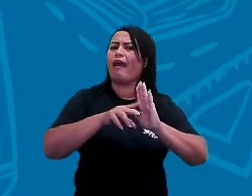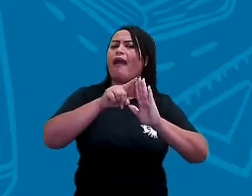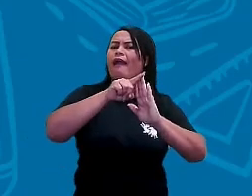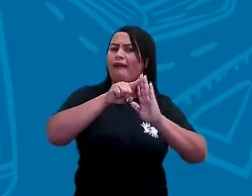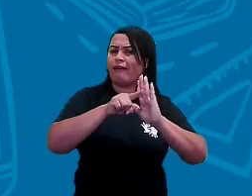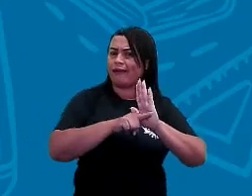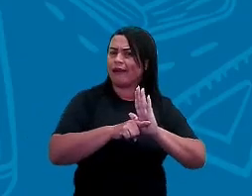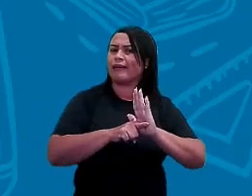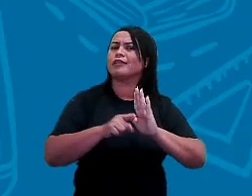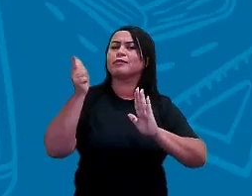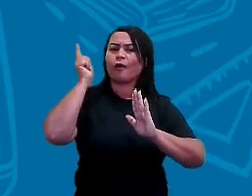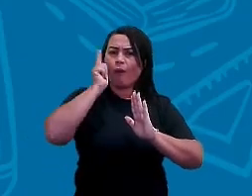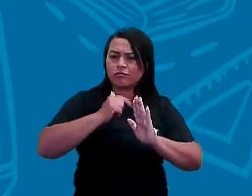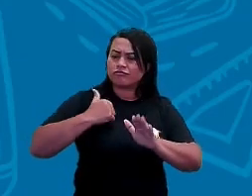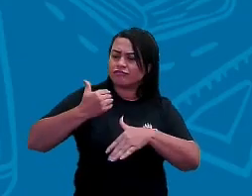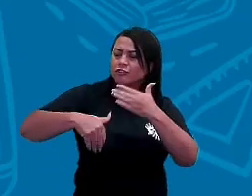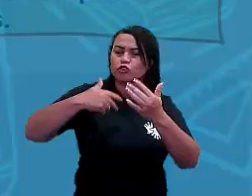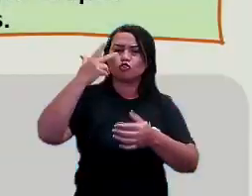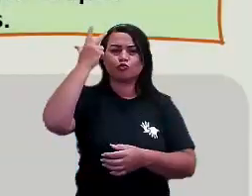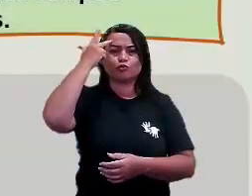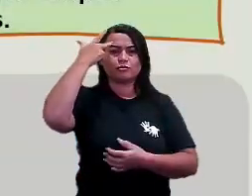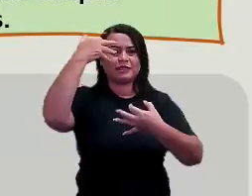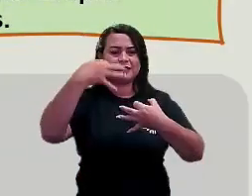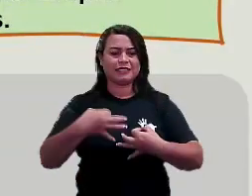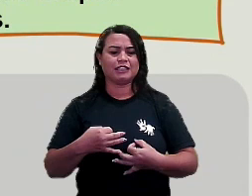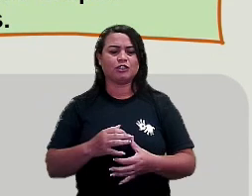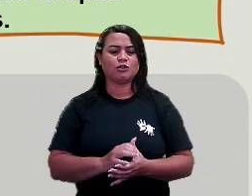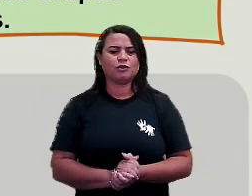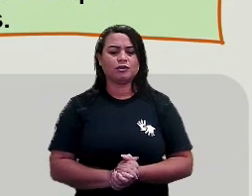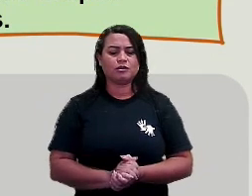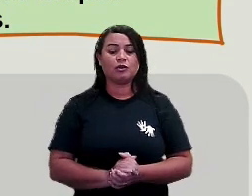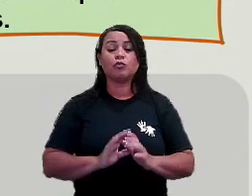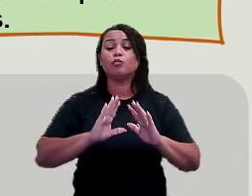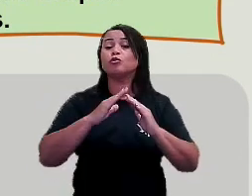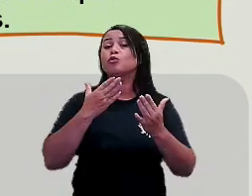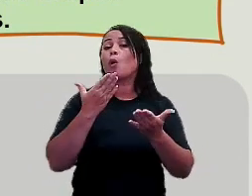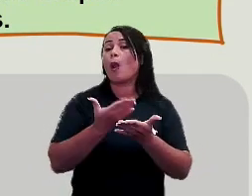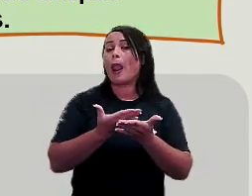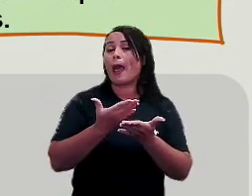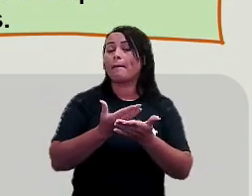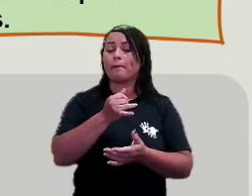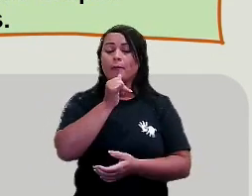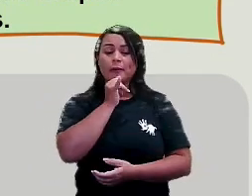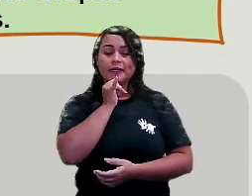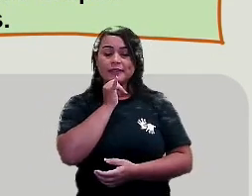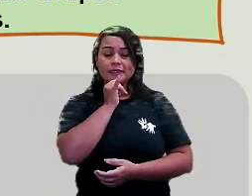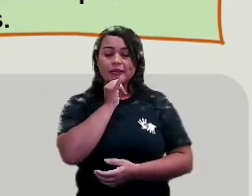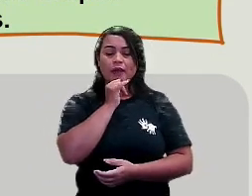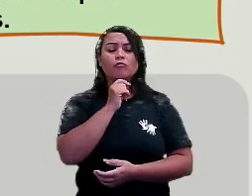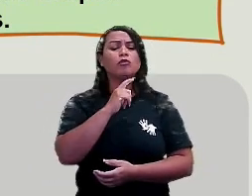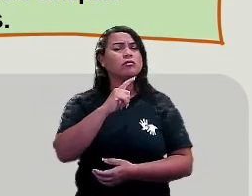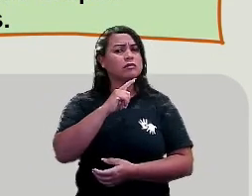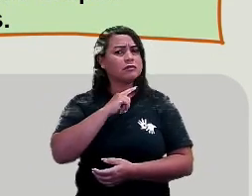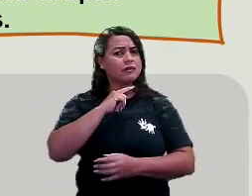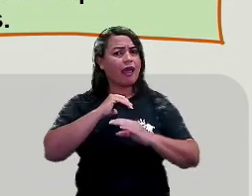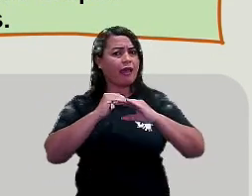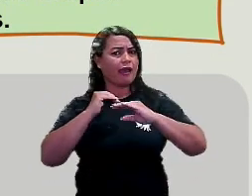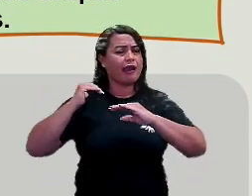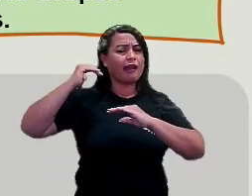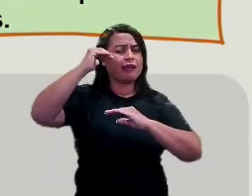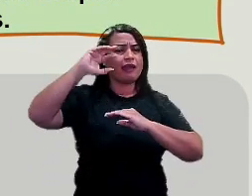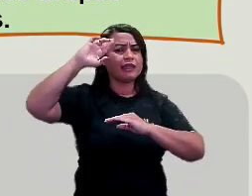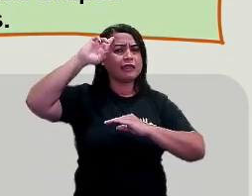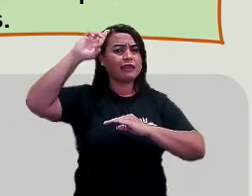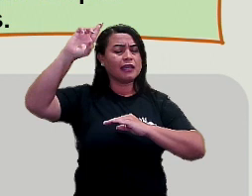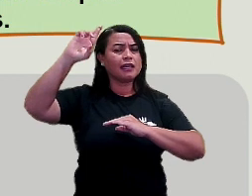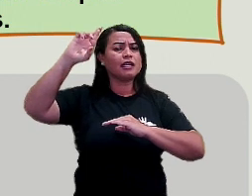funcionar corretamente. Deixa eu citar aqui para vocês. O escolar. A escola possui hierarquia,